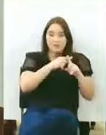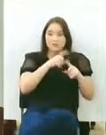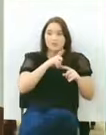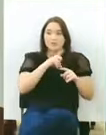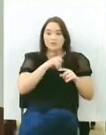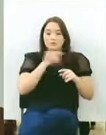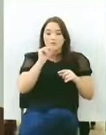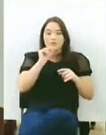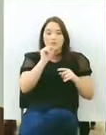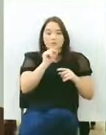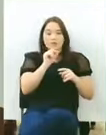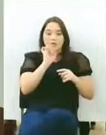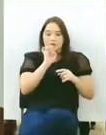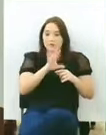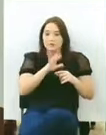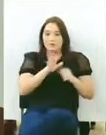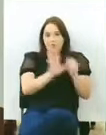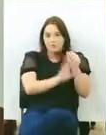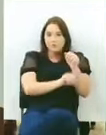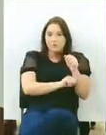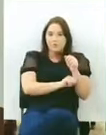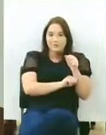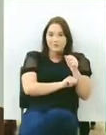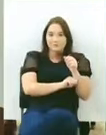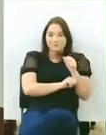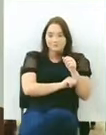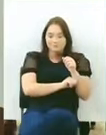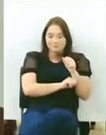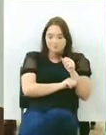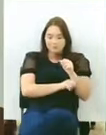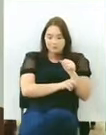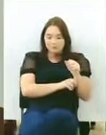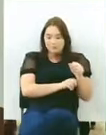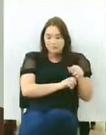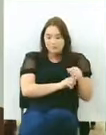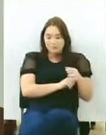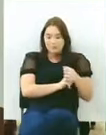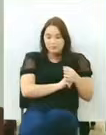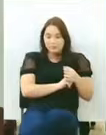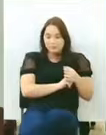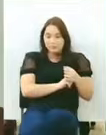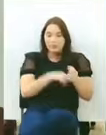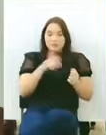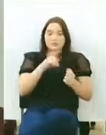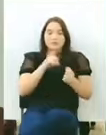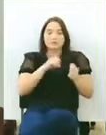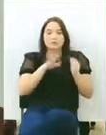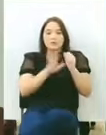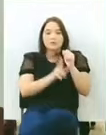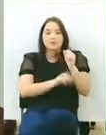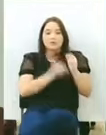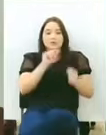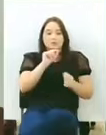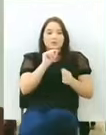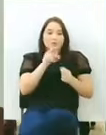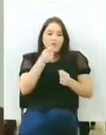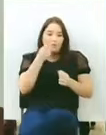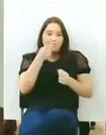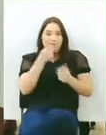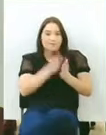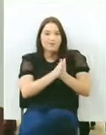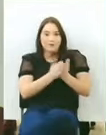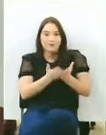igreja, são motivadas por vanglória, partidarismo e vanglória. Vanglória é uma palavra